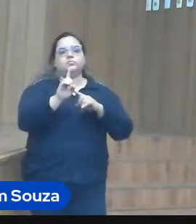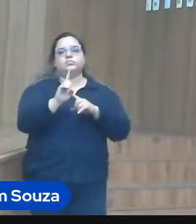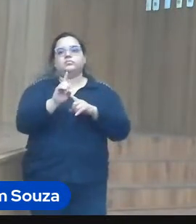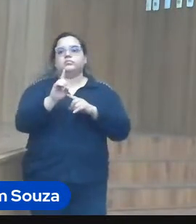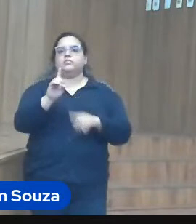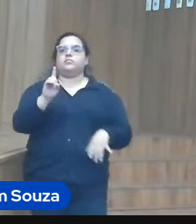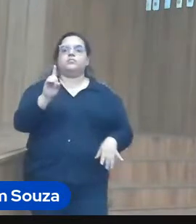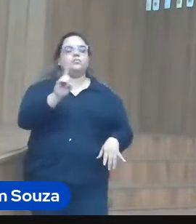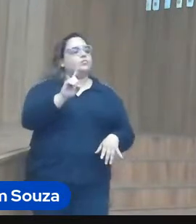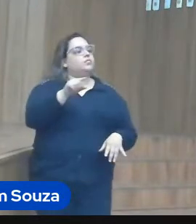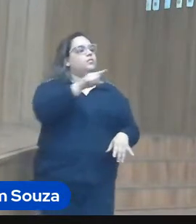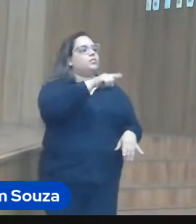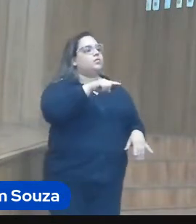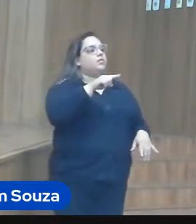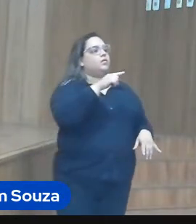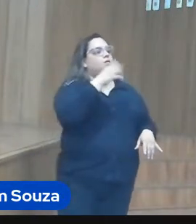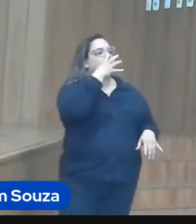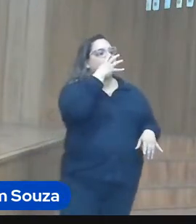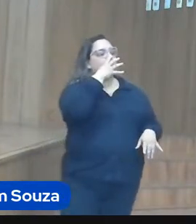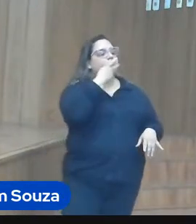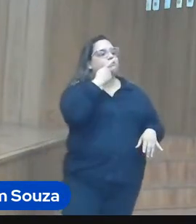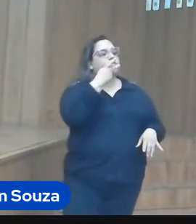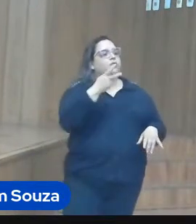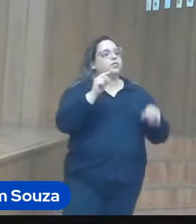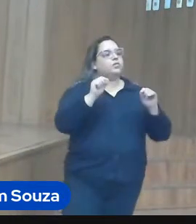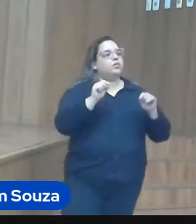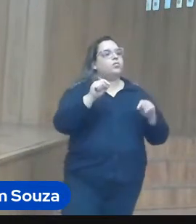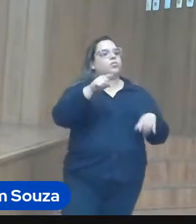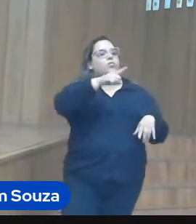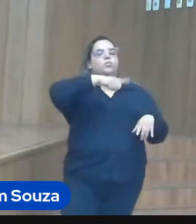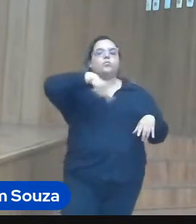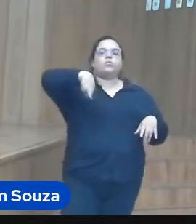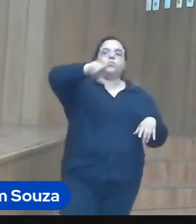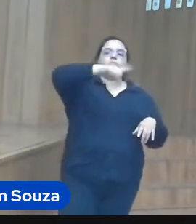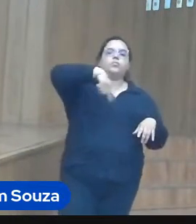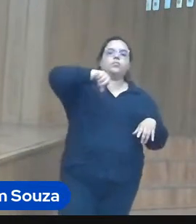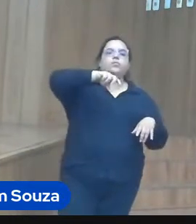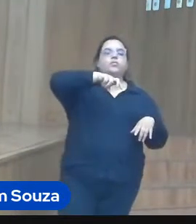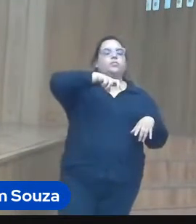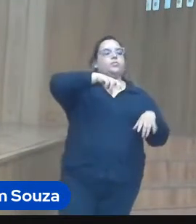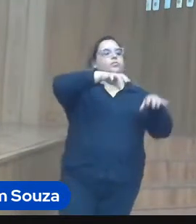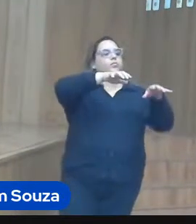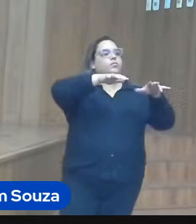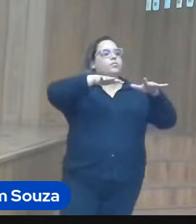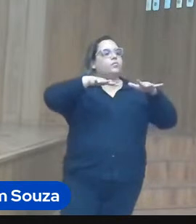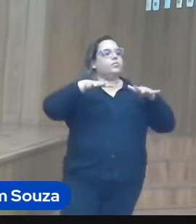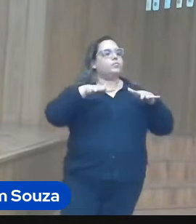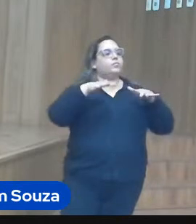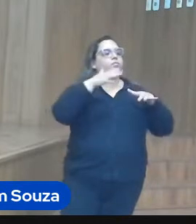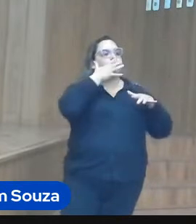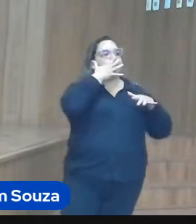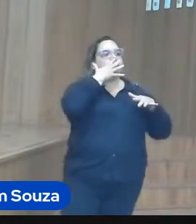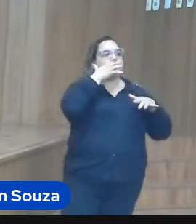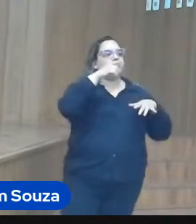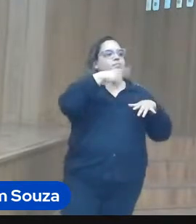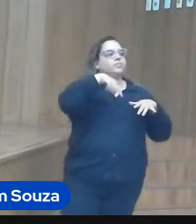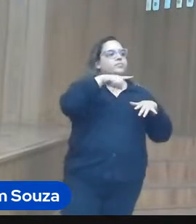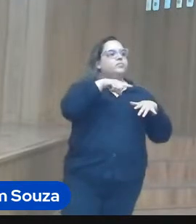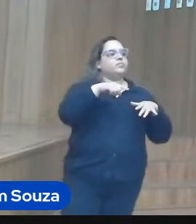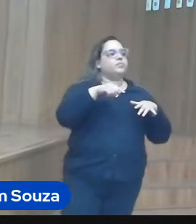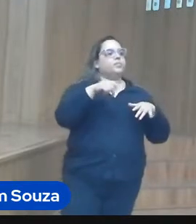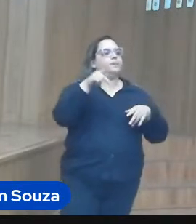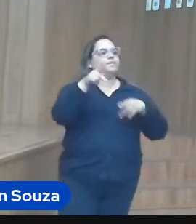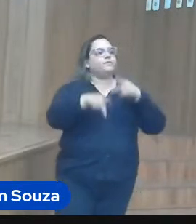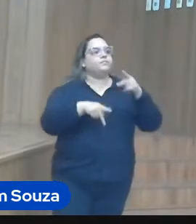agora me assistindo e falar assim: olha, vocês que estão aí nesse auditório lindo, vocês são um público